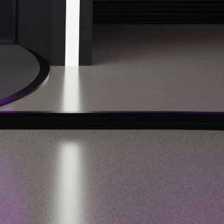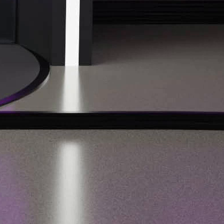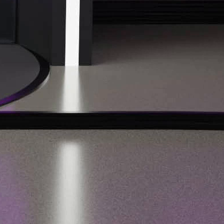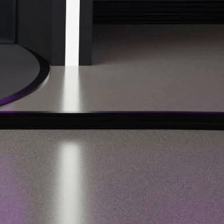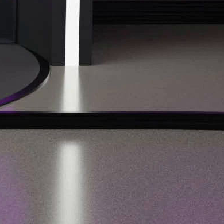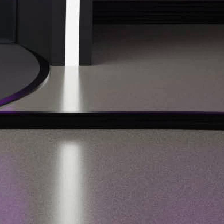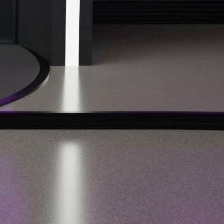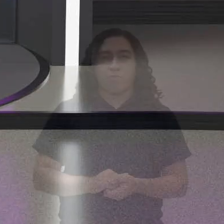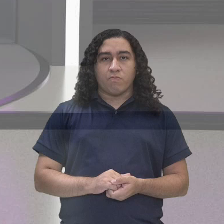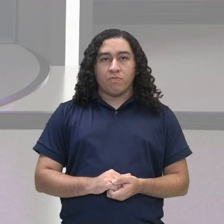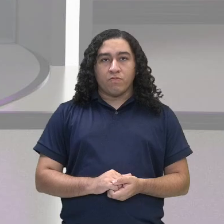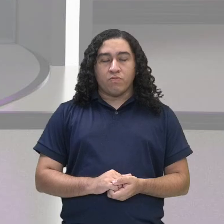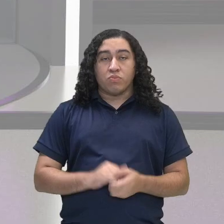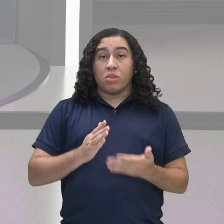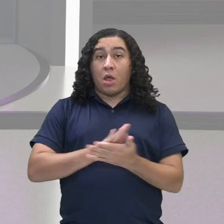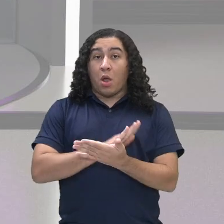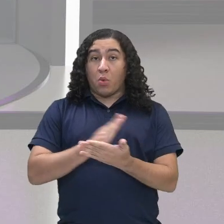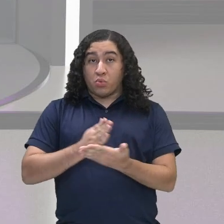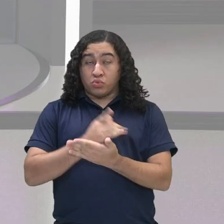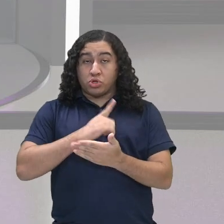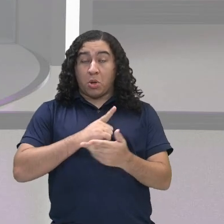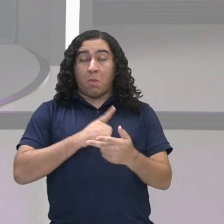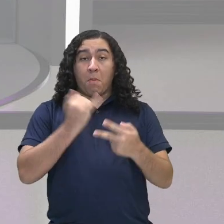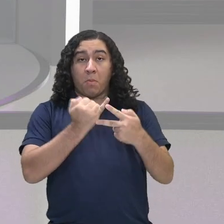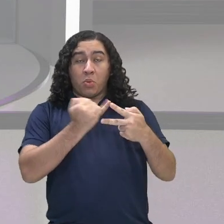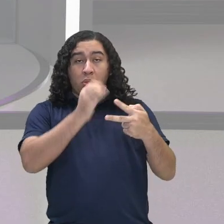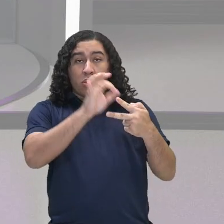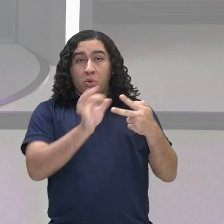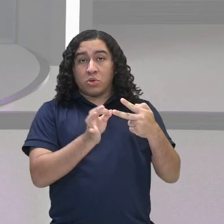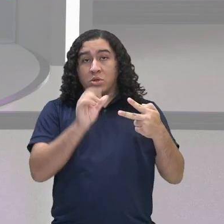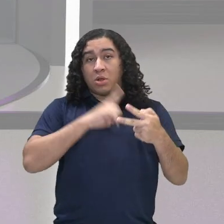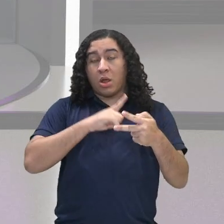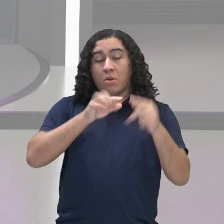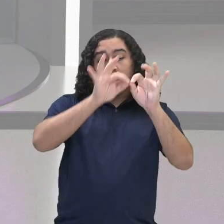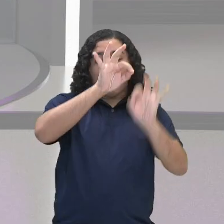iguais e seus ângulos iguais. São os que nós